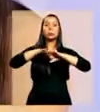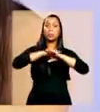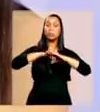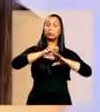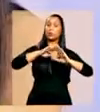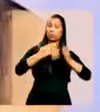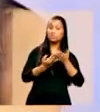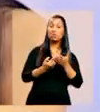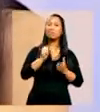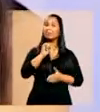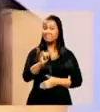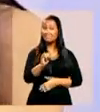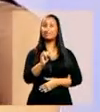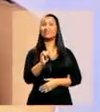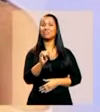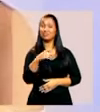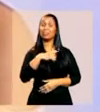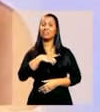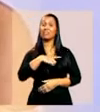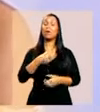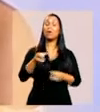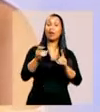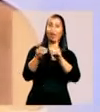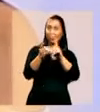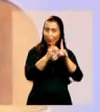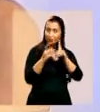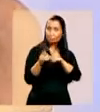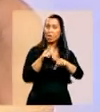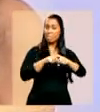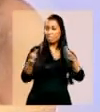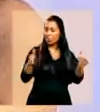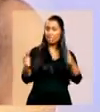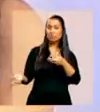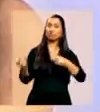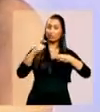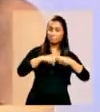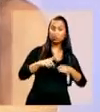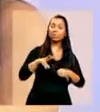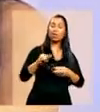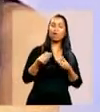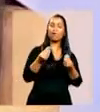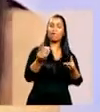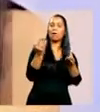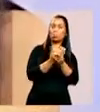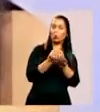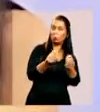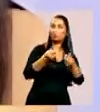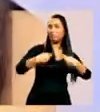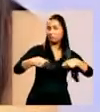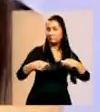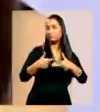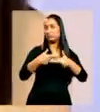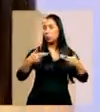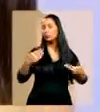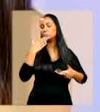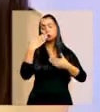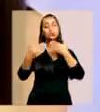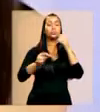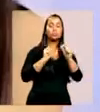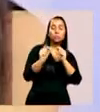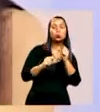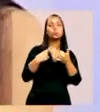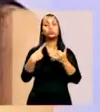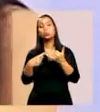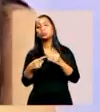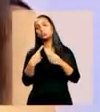a escola. E se ele tiver a necessidade de atendimento nesse período de recesso, ele vai levar a documentação necessária, requerendo o